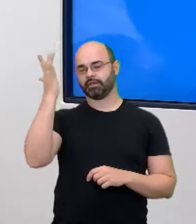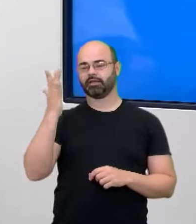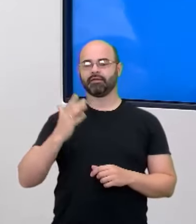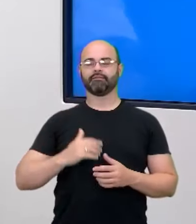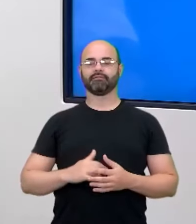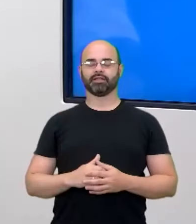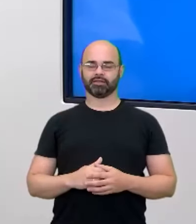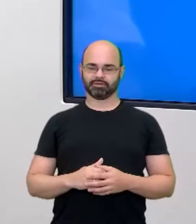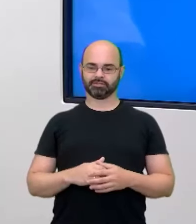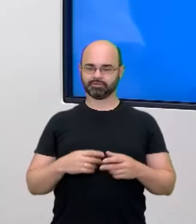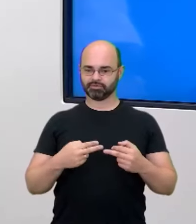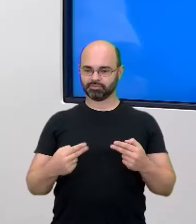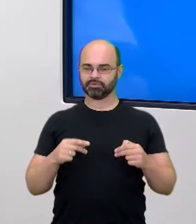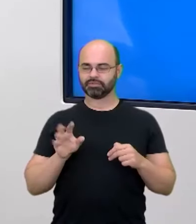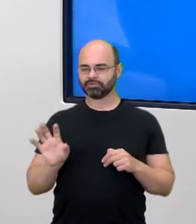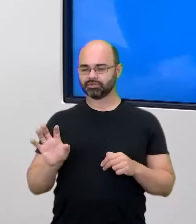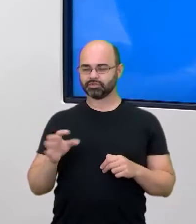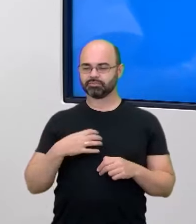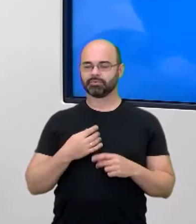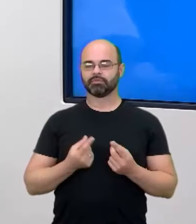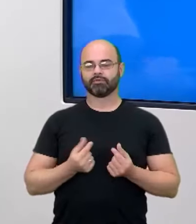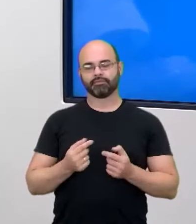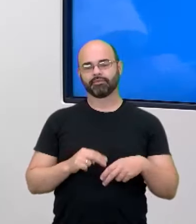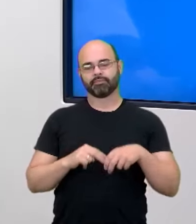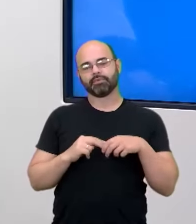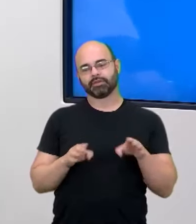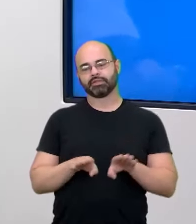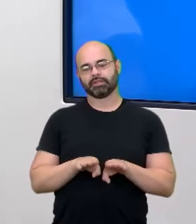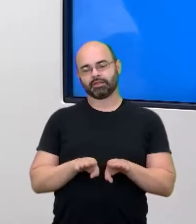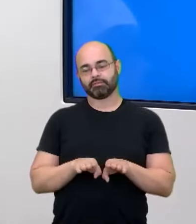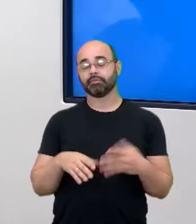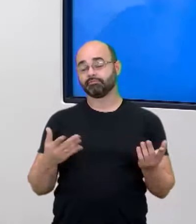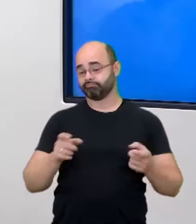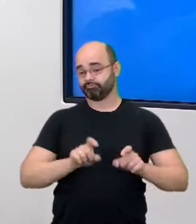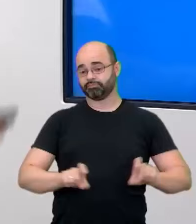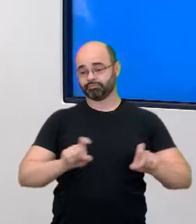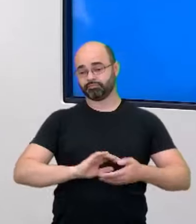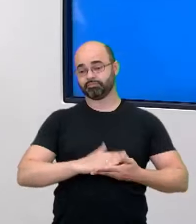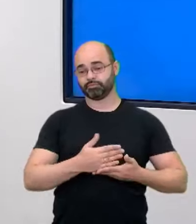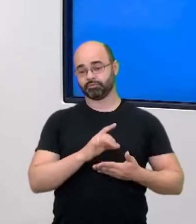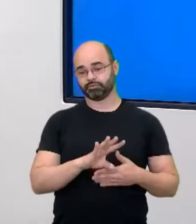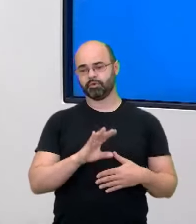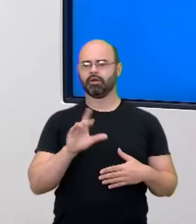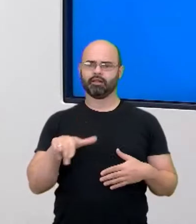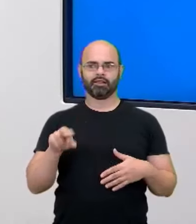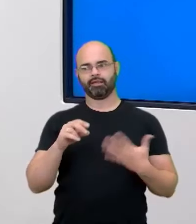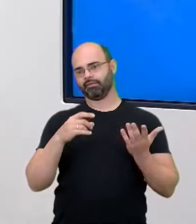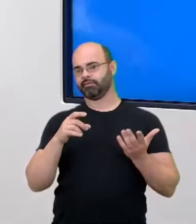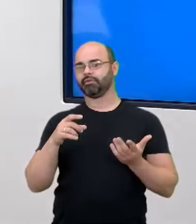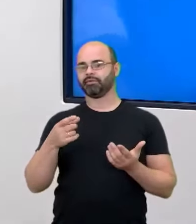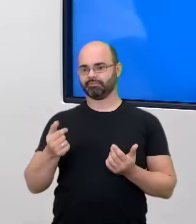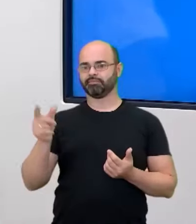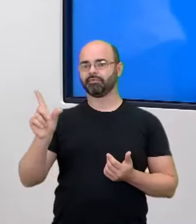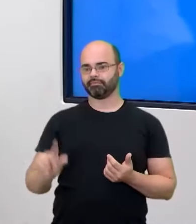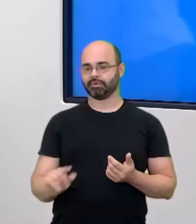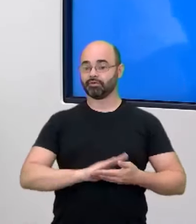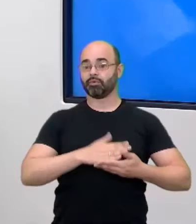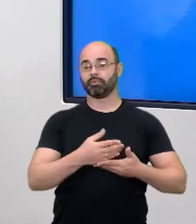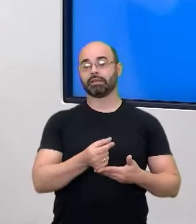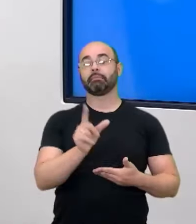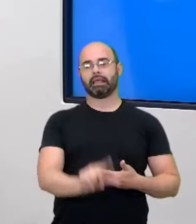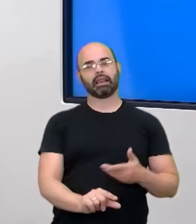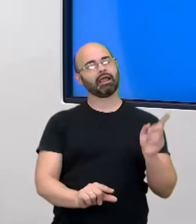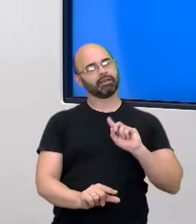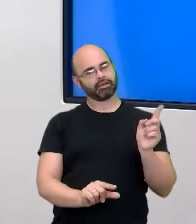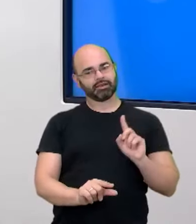pegando algumas dessas características financeiras. Às vezes você só precisa de um computador. Estou falando que o equipamento de DJ é barato não, gente. É caro também.